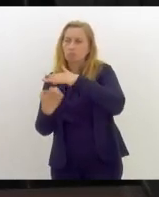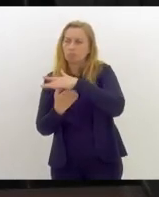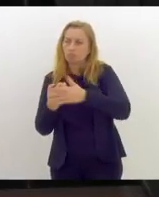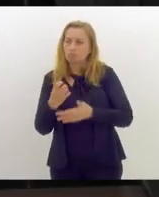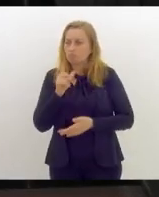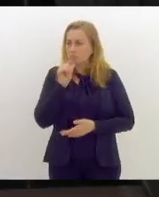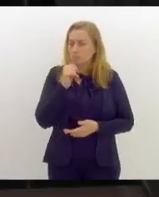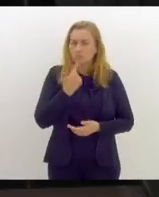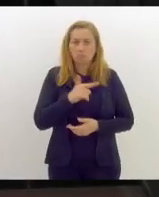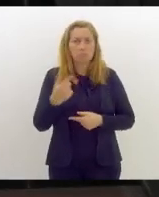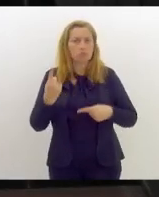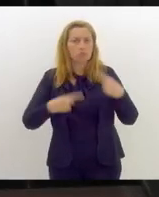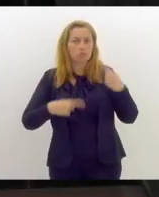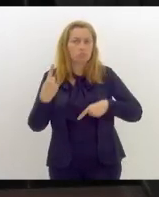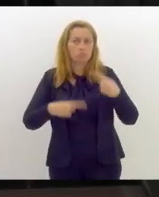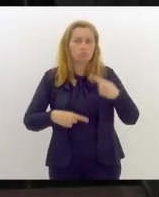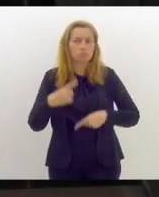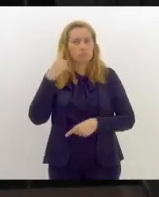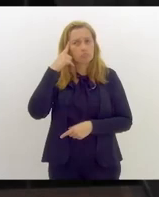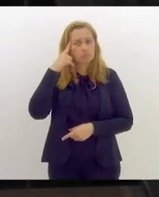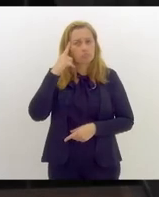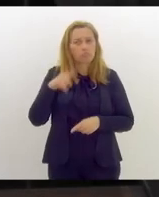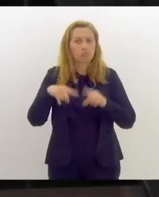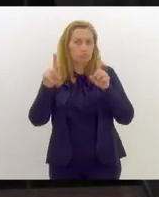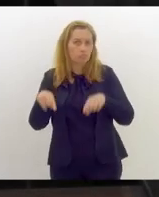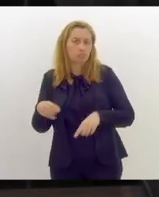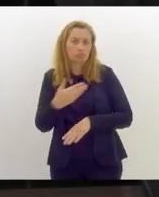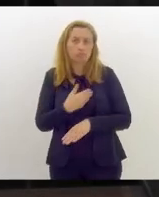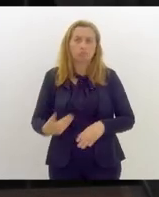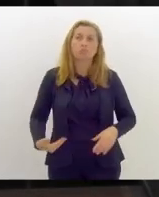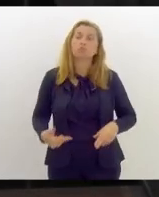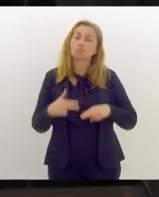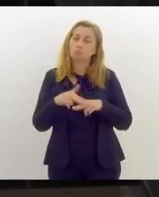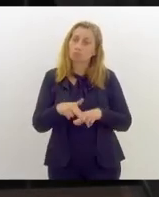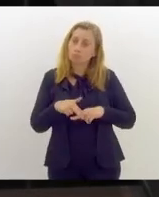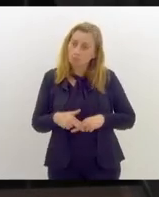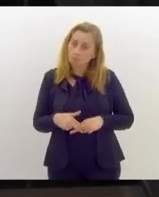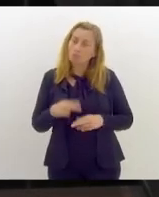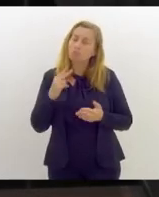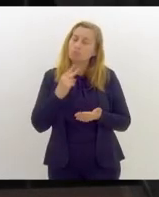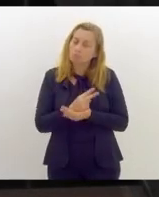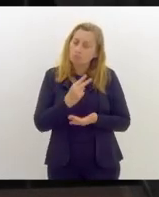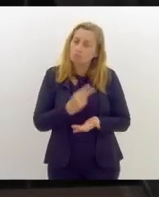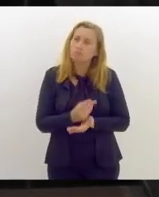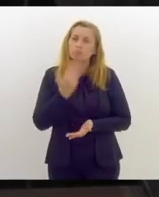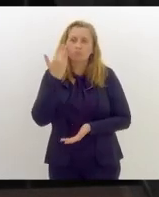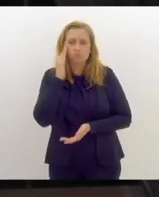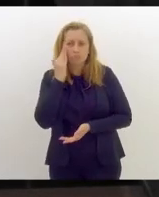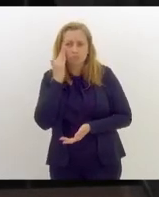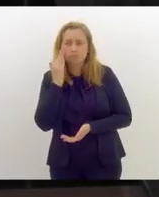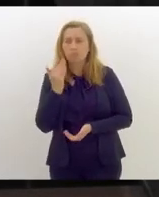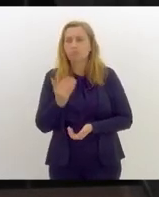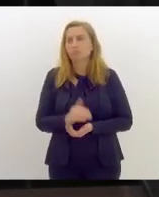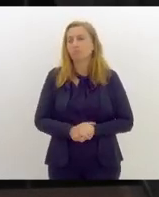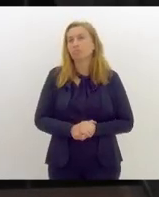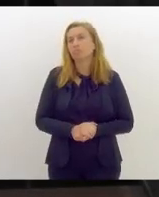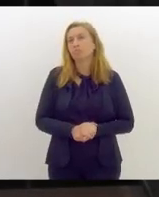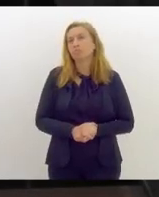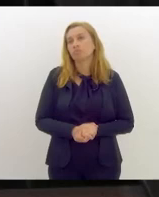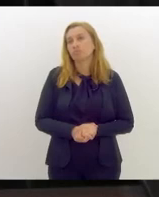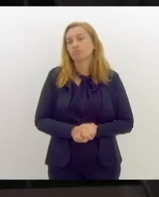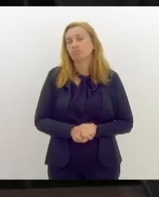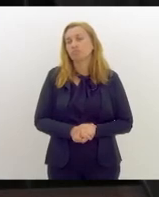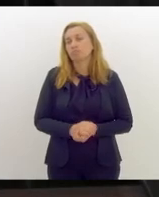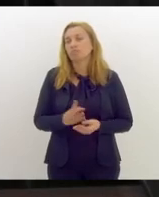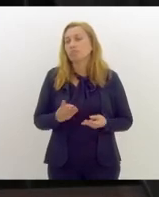para discutir isso sem pensar nos servidores por isso que mesmo entendendo que na